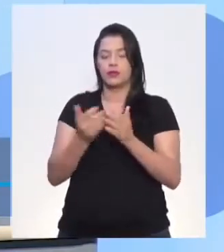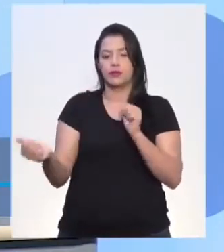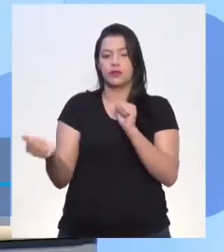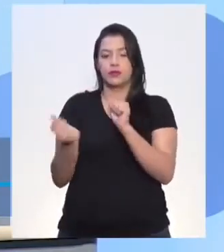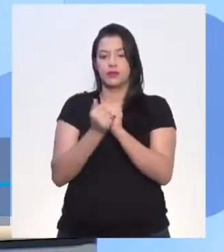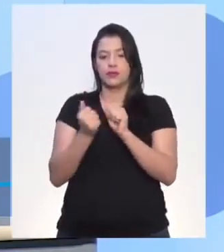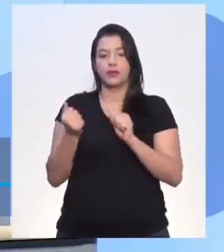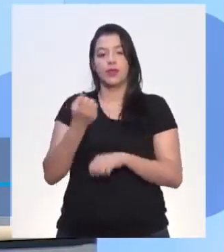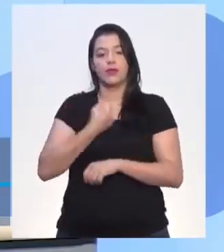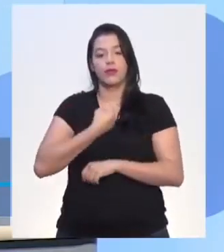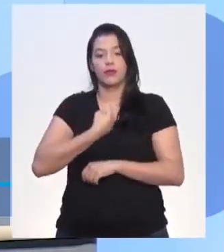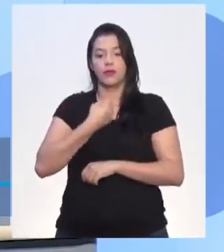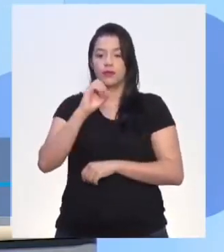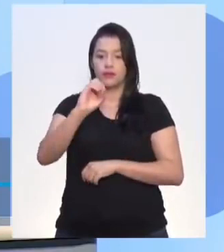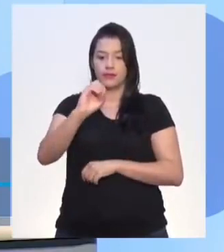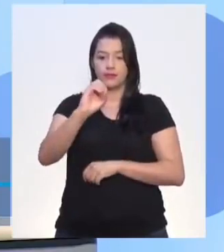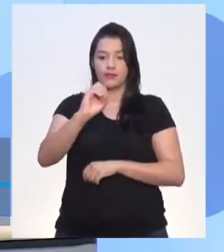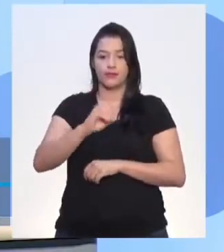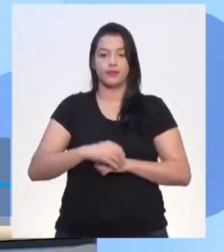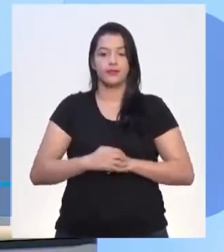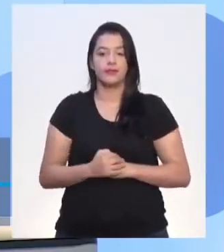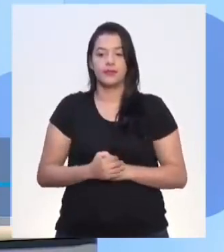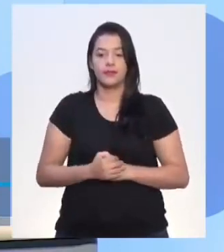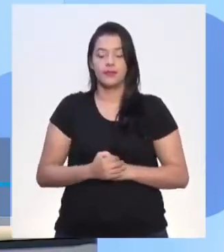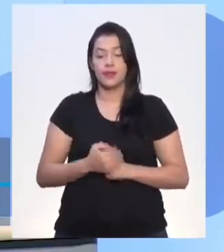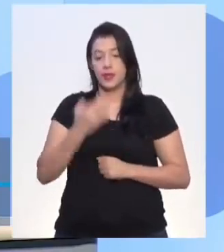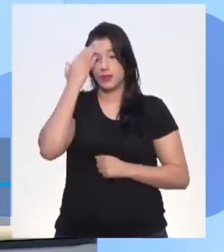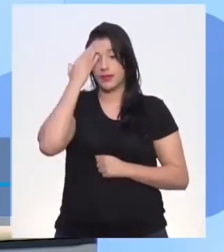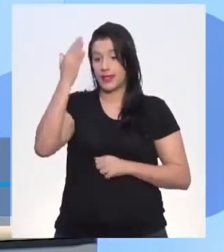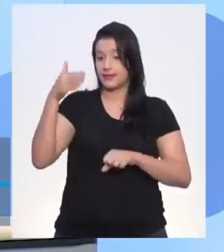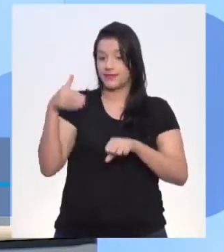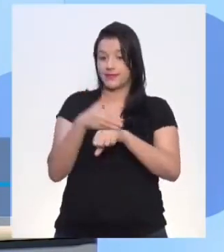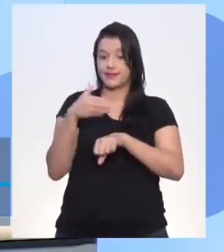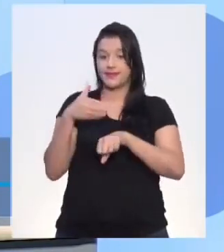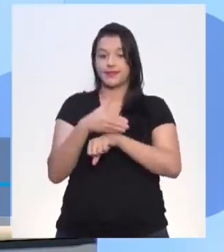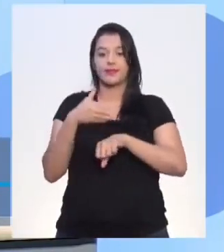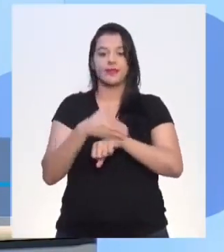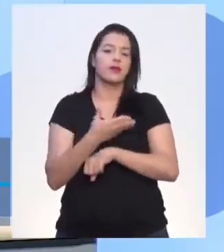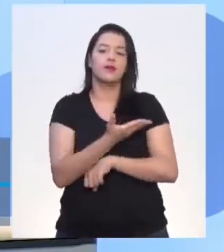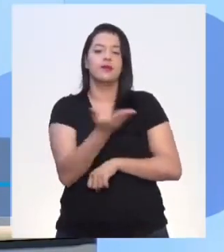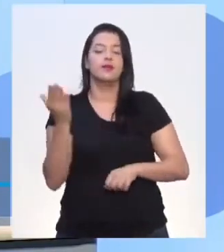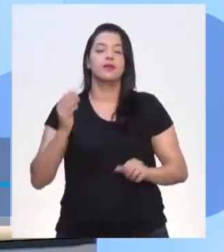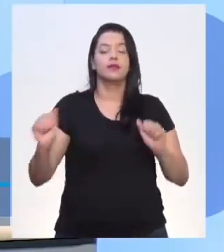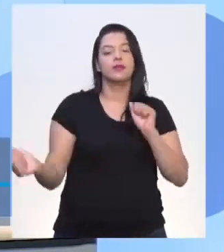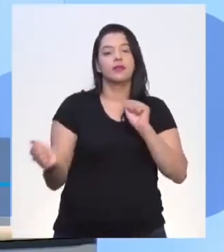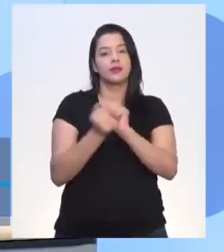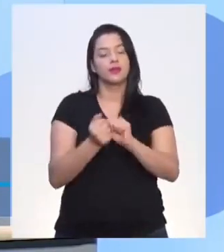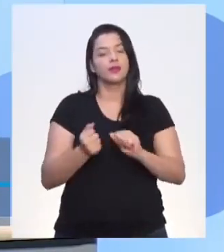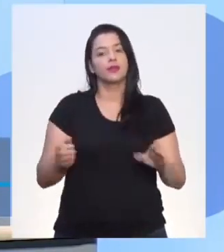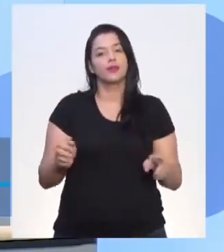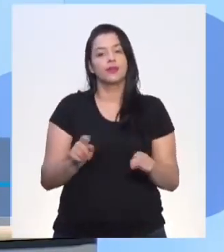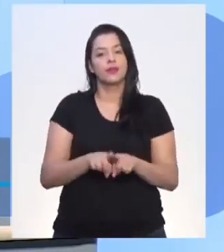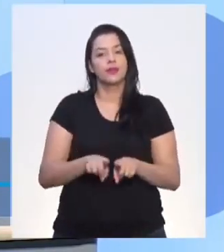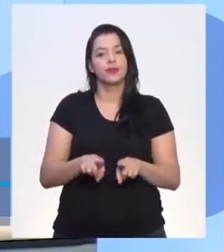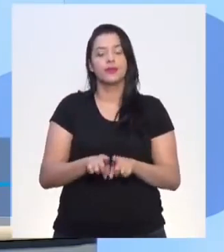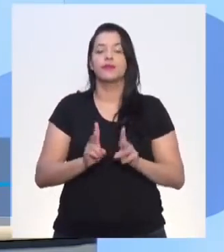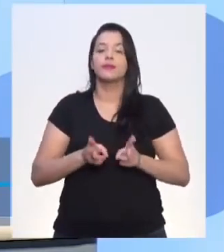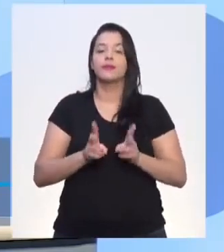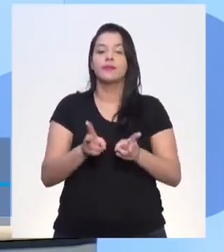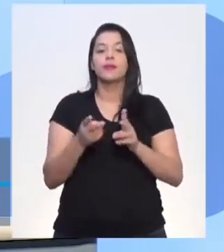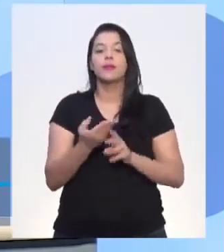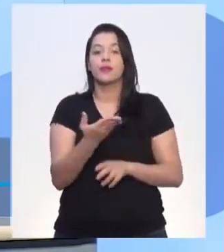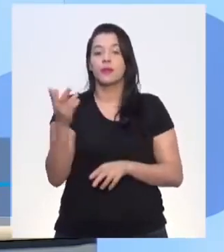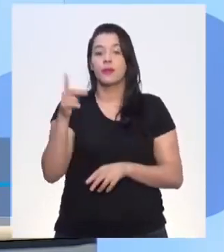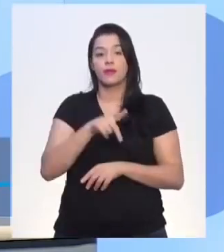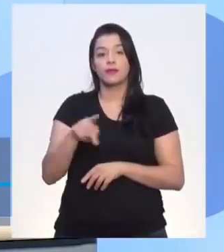falaram o número 0. Valeu, obrigado pela participação. Araras sempre aqui com a gente. O professor Antônio tá com o seu pessoal lá